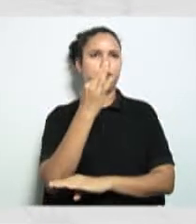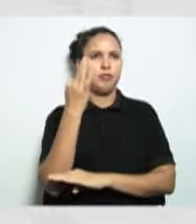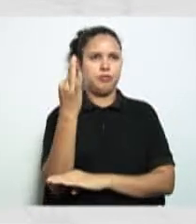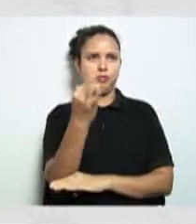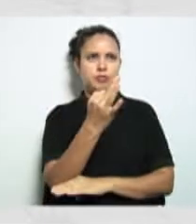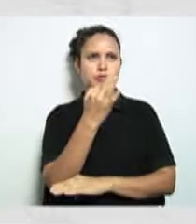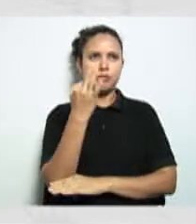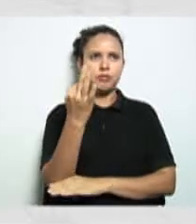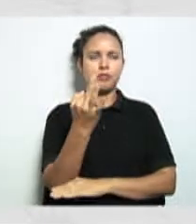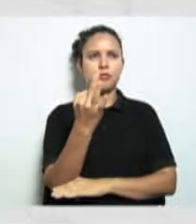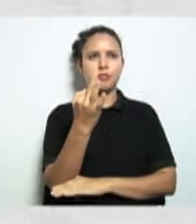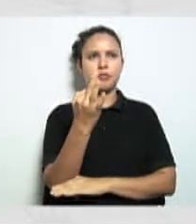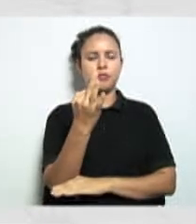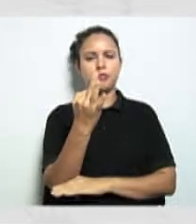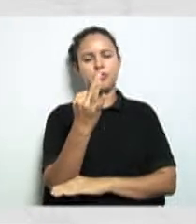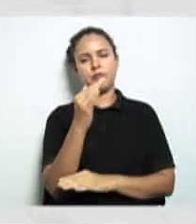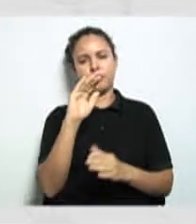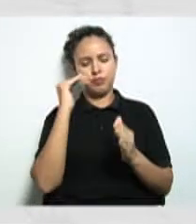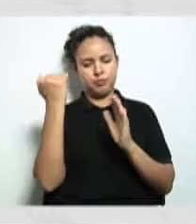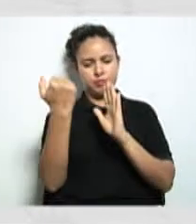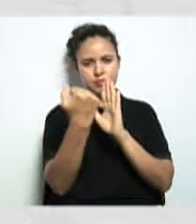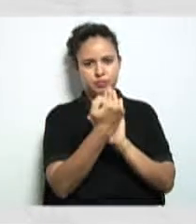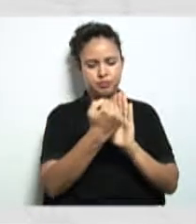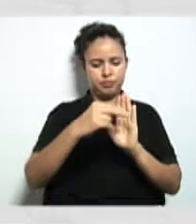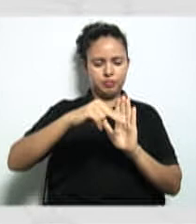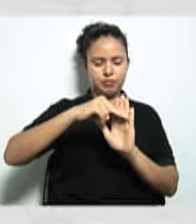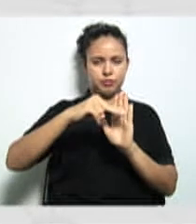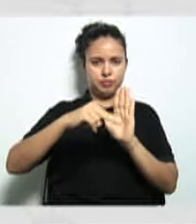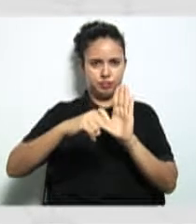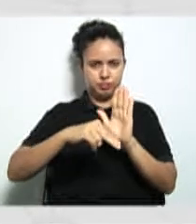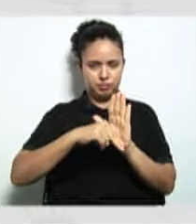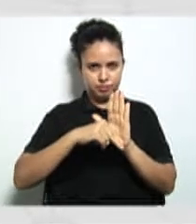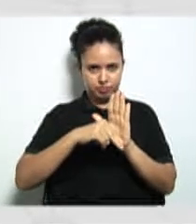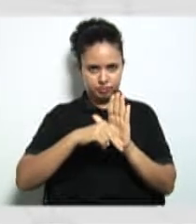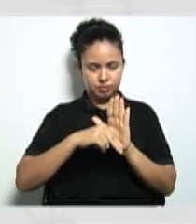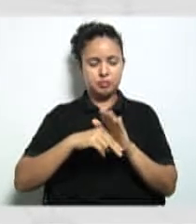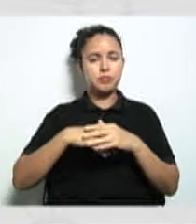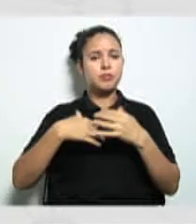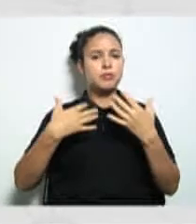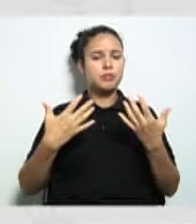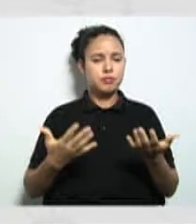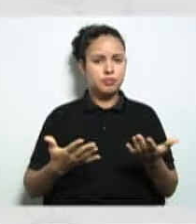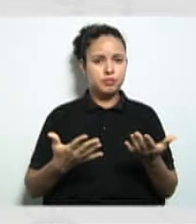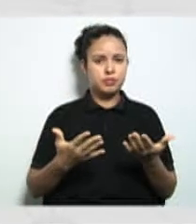linguagem formal e atender a normas.